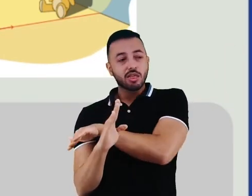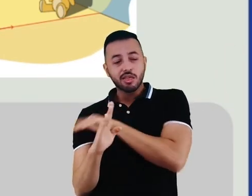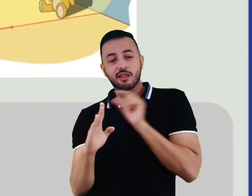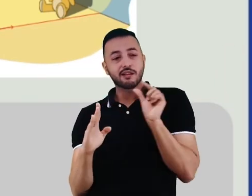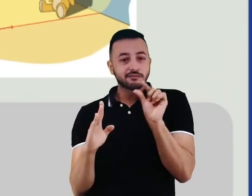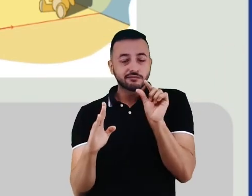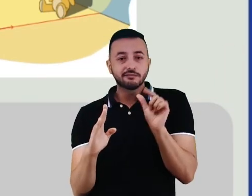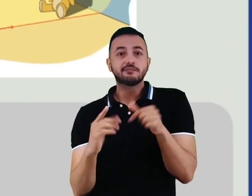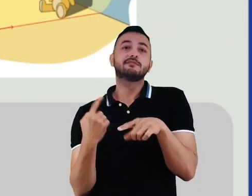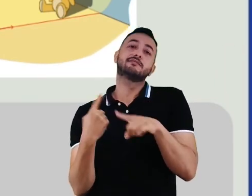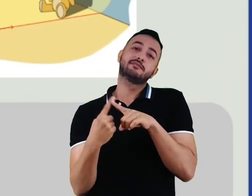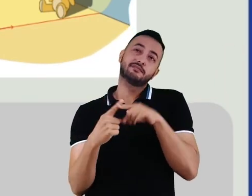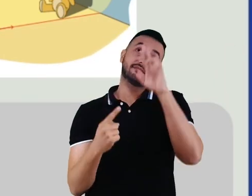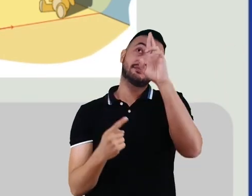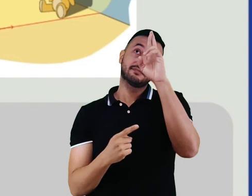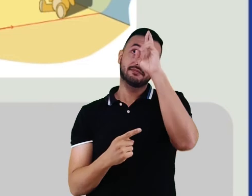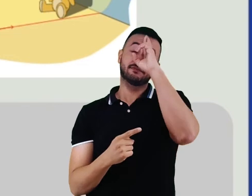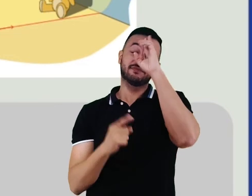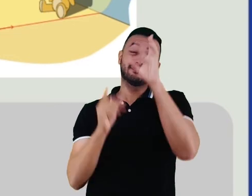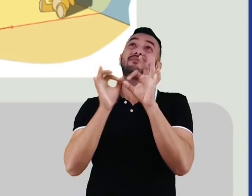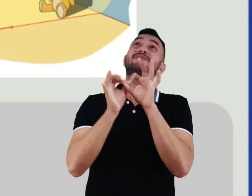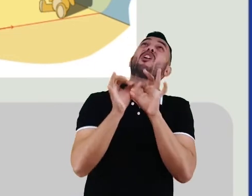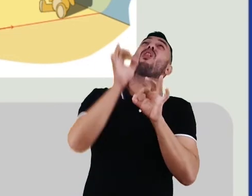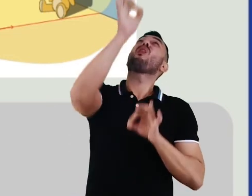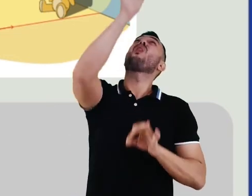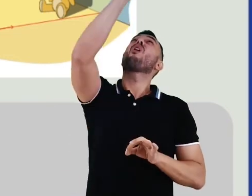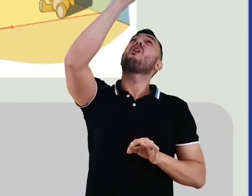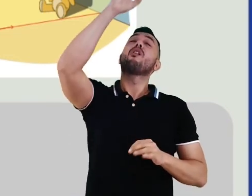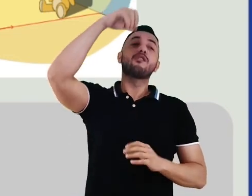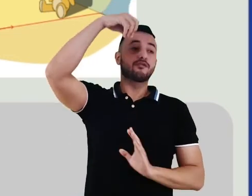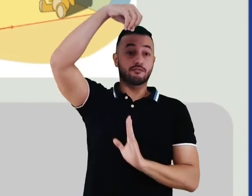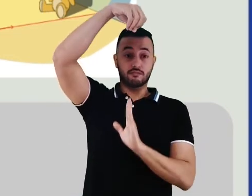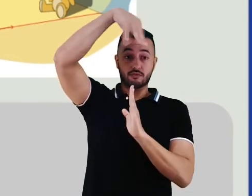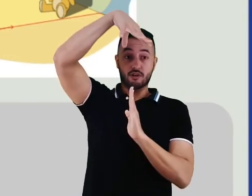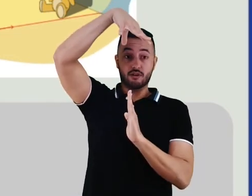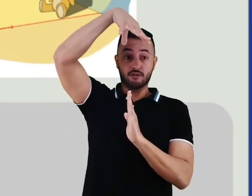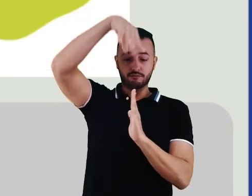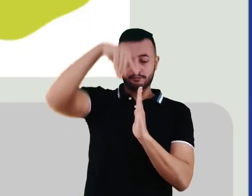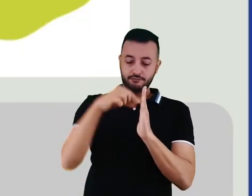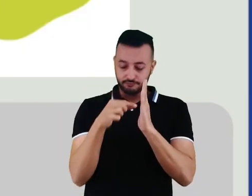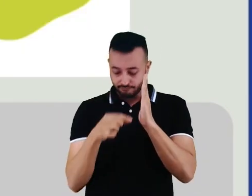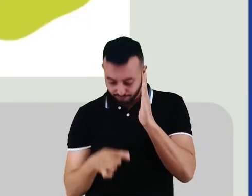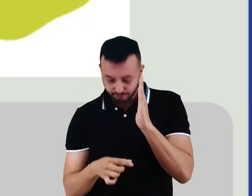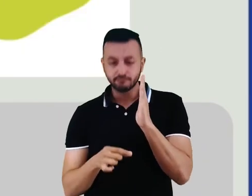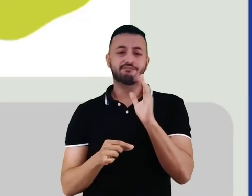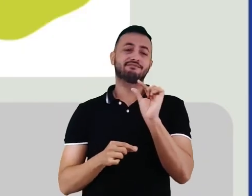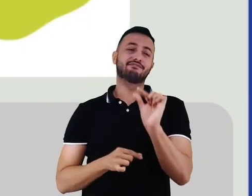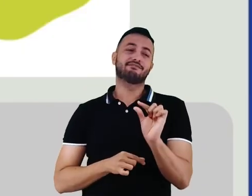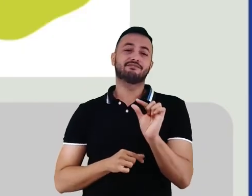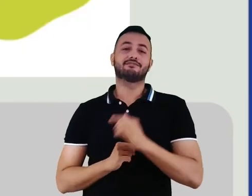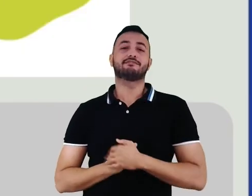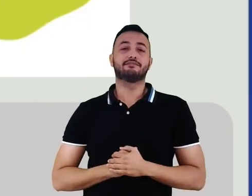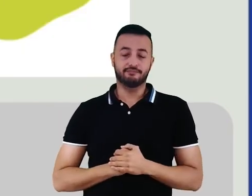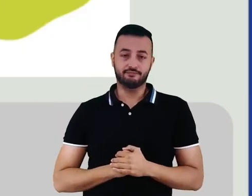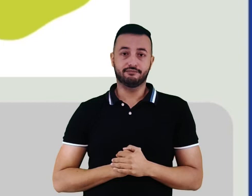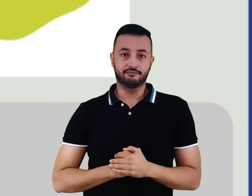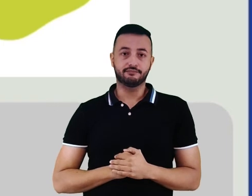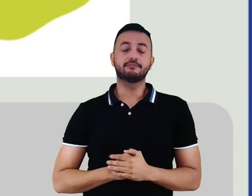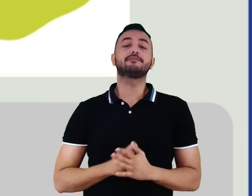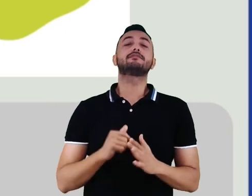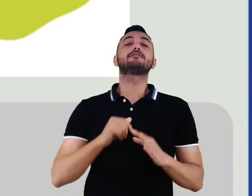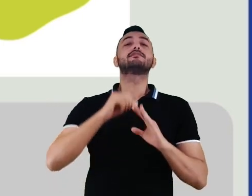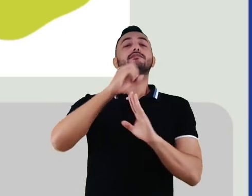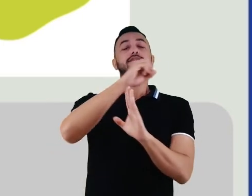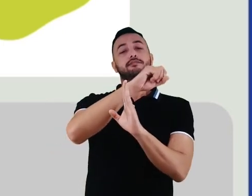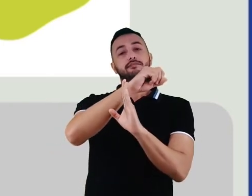ele está lá em cima. Então a nossa sombra fica menor. Isso mesmo. As sombras mudam